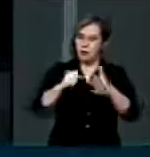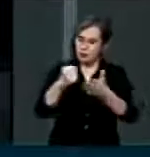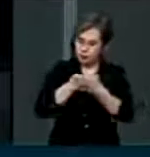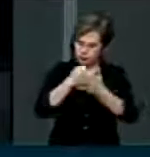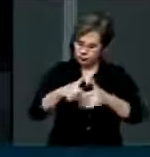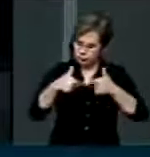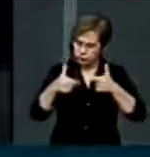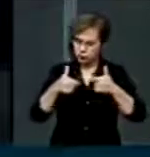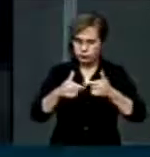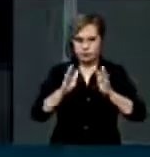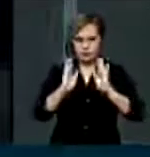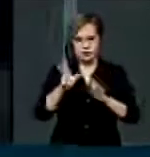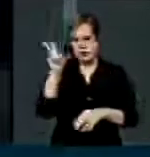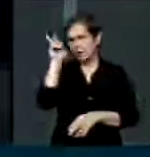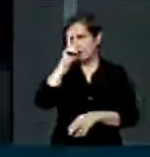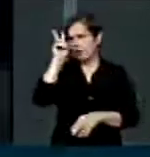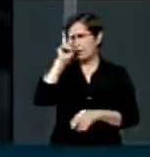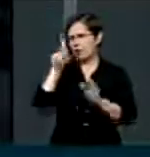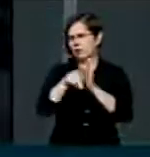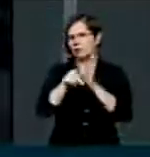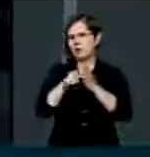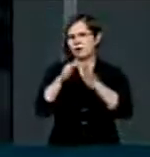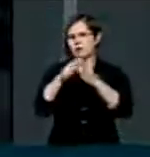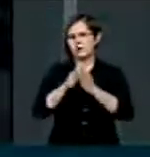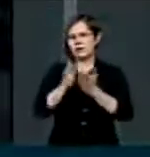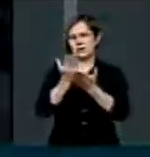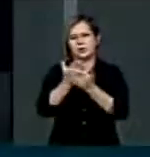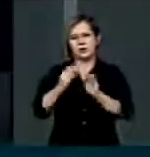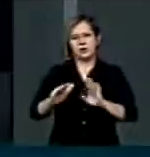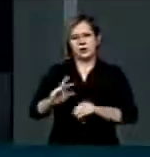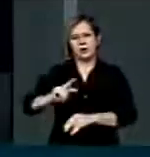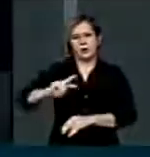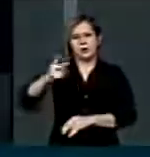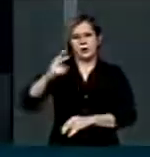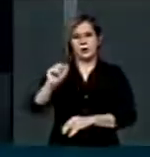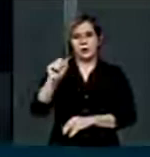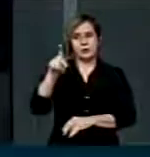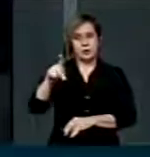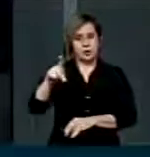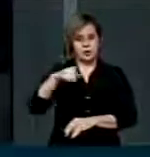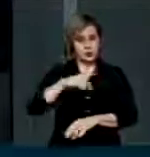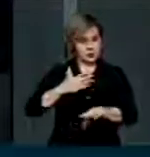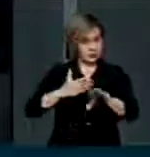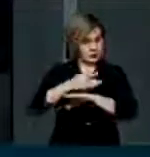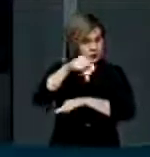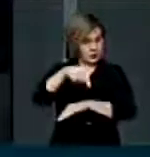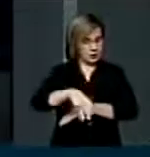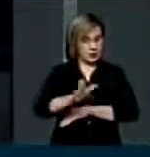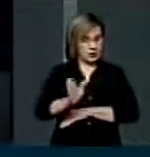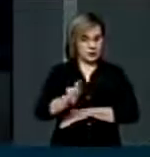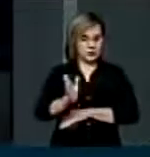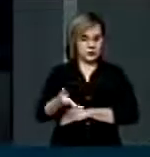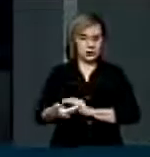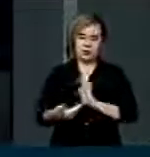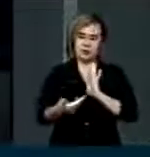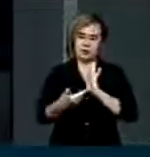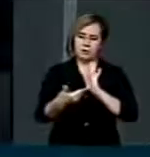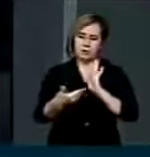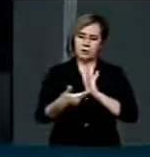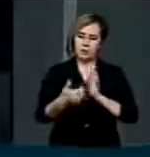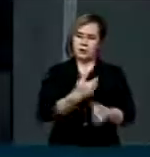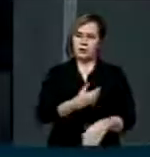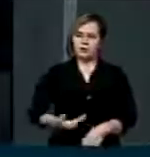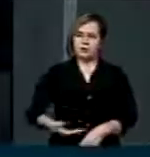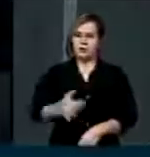luta que já é histórica pelo fim do fator previdenciário, que foi aprovado aqui nessa casa, no